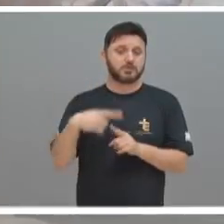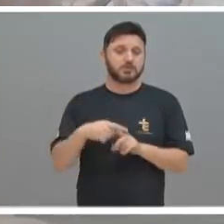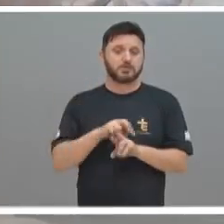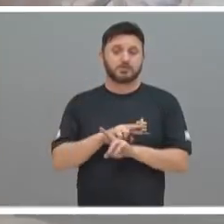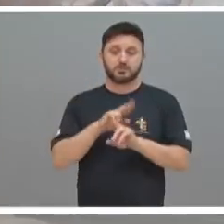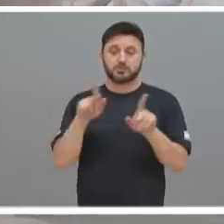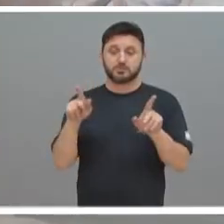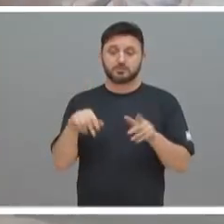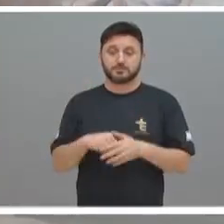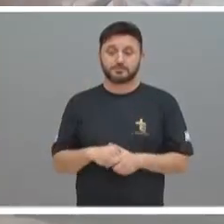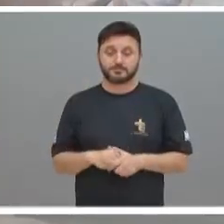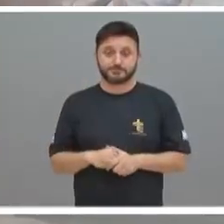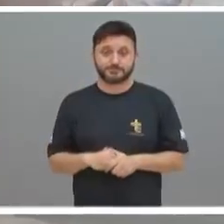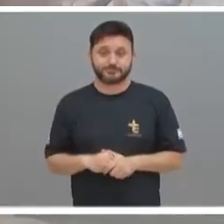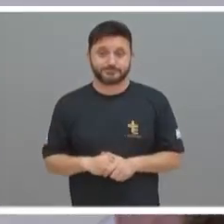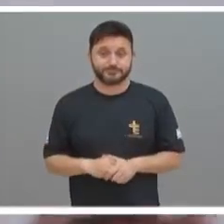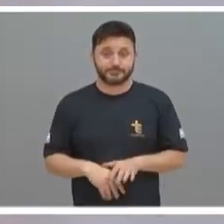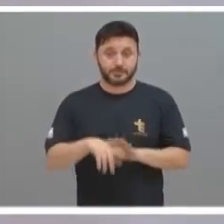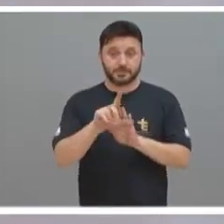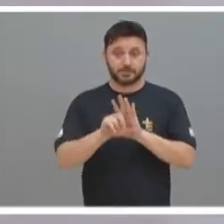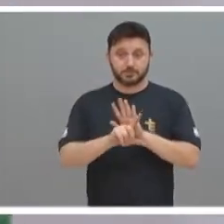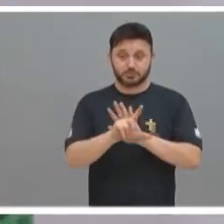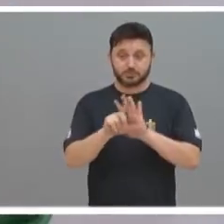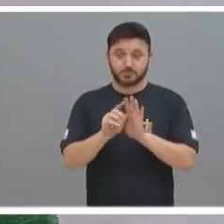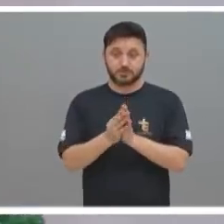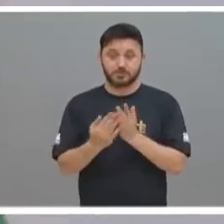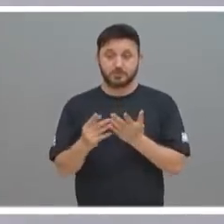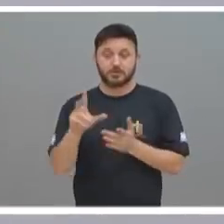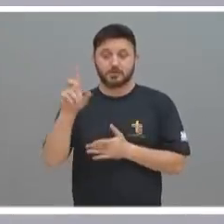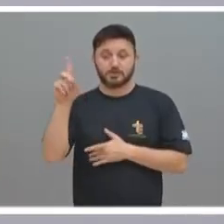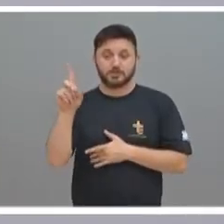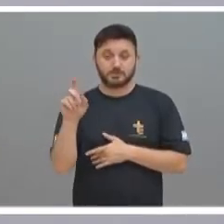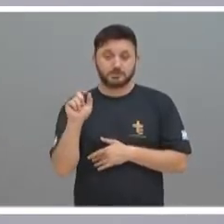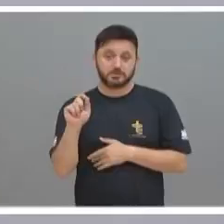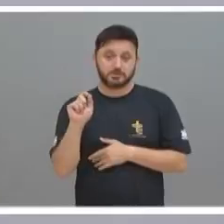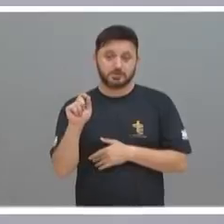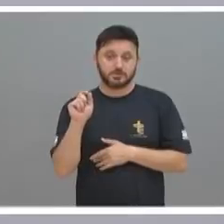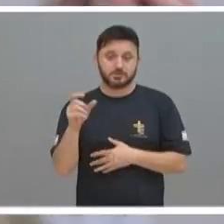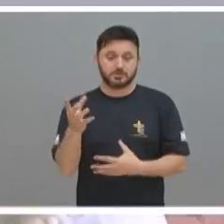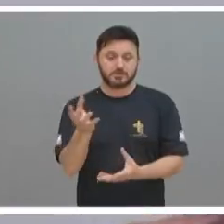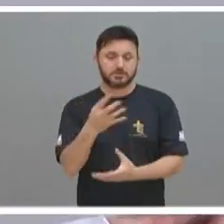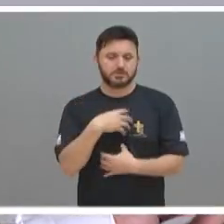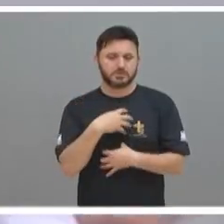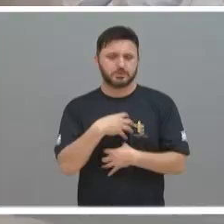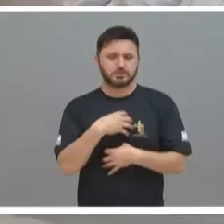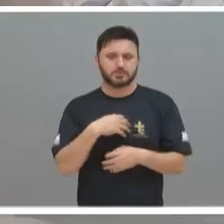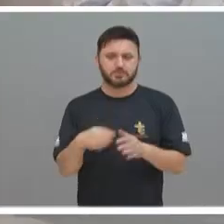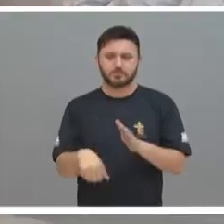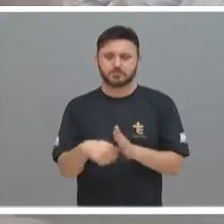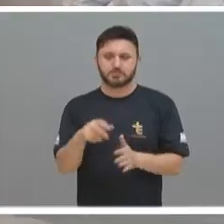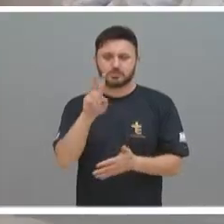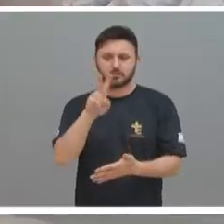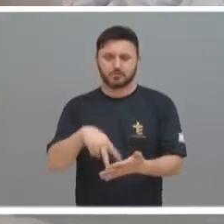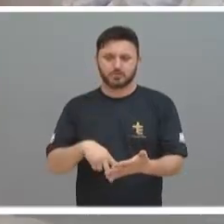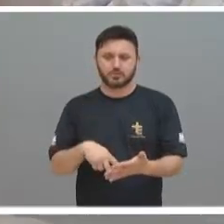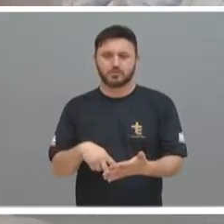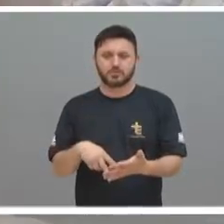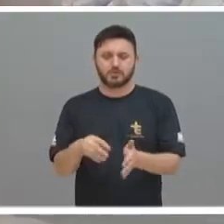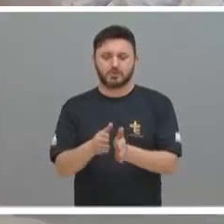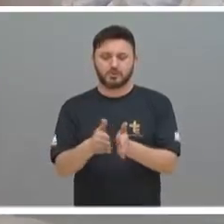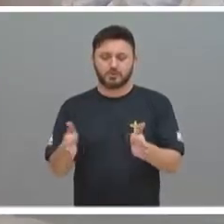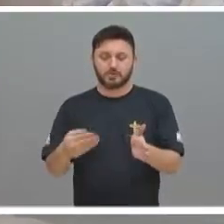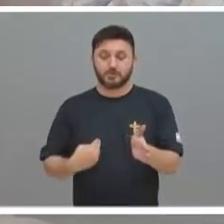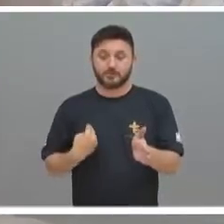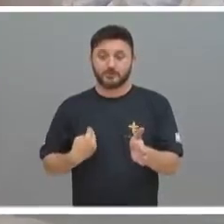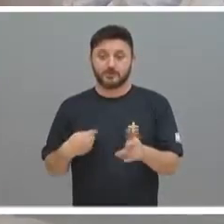diferenciado. Na liturgia, e quem dá o sentido é a primeira leitura, o tempo que se